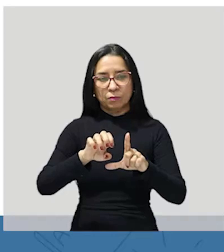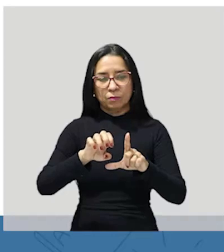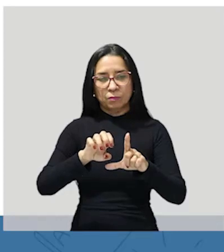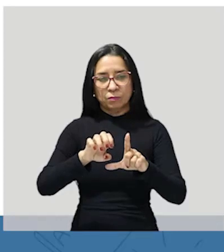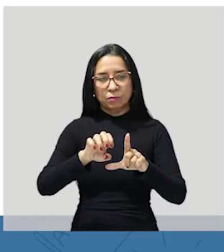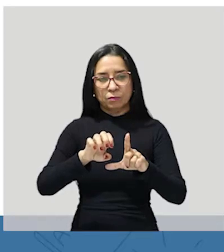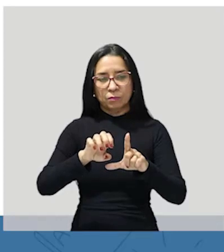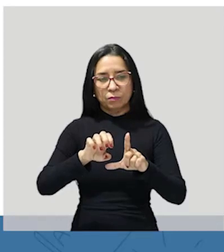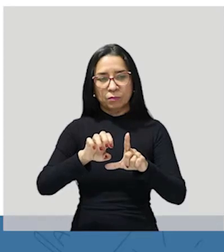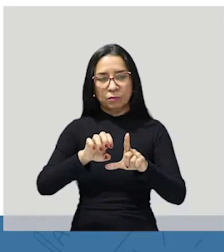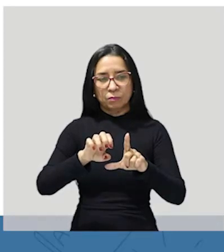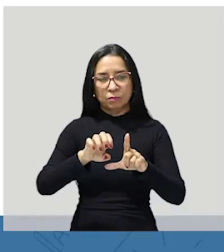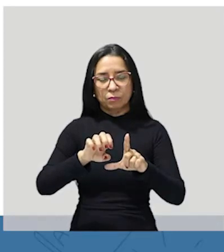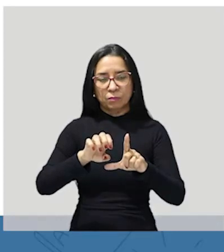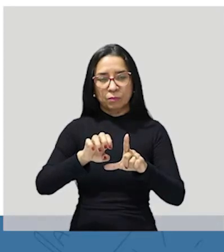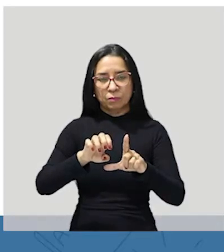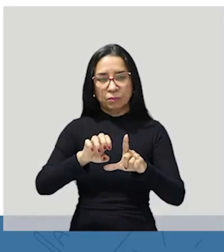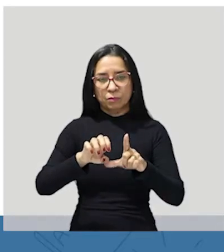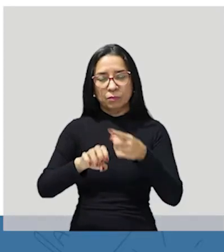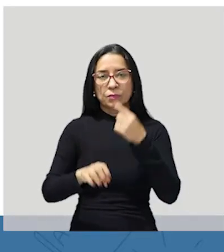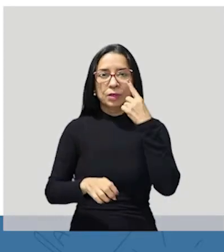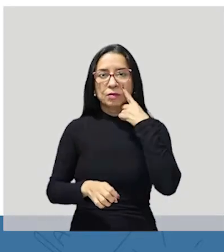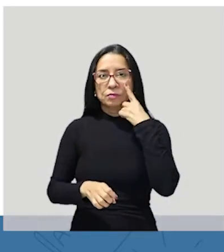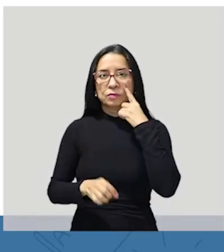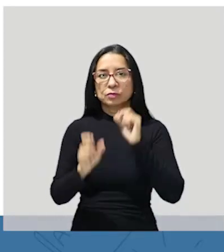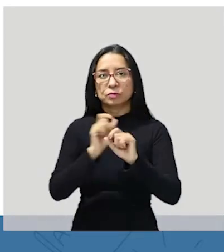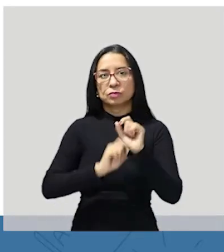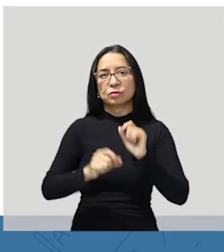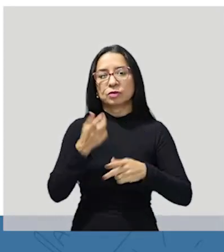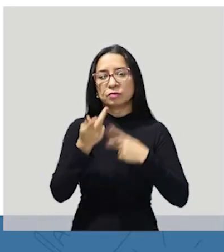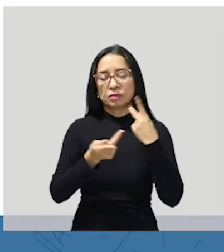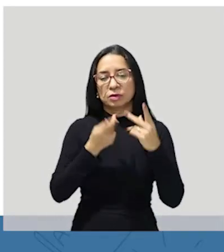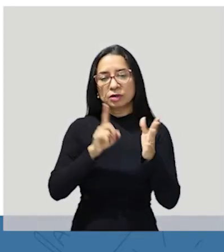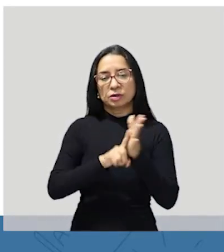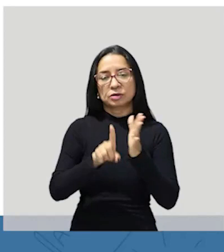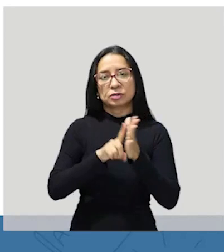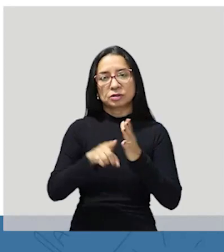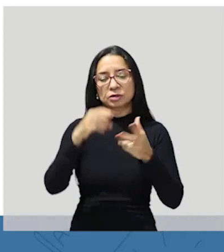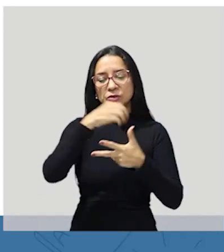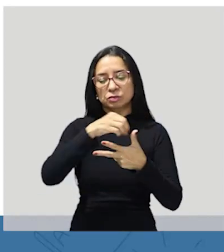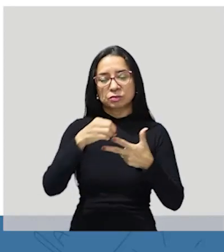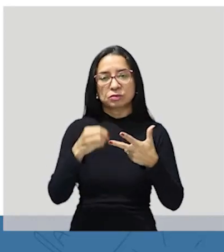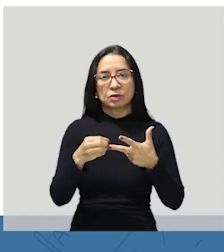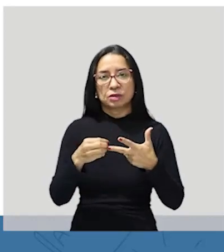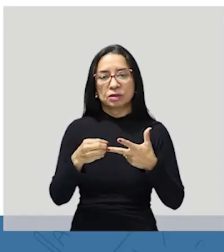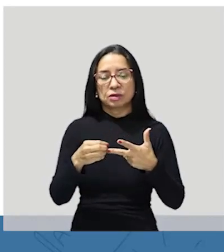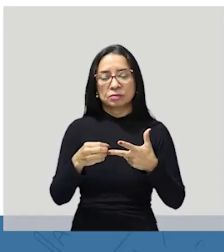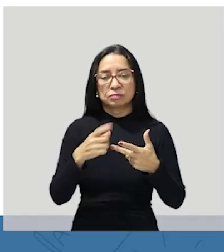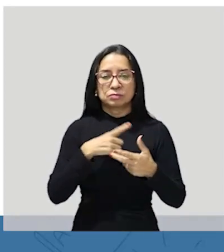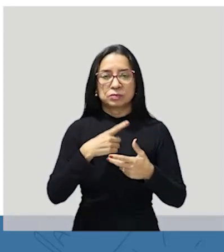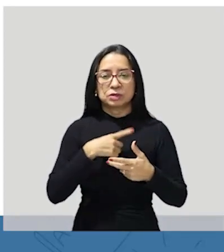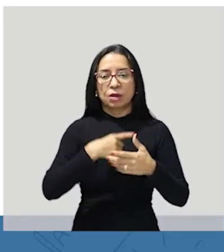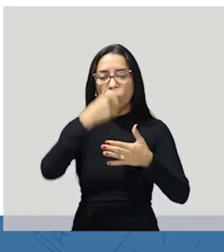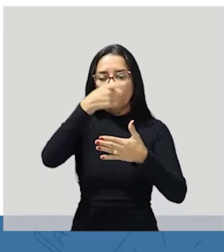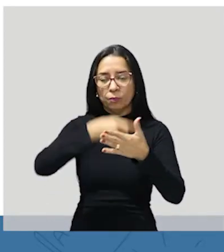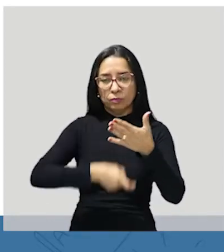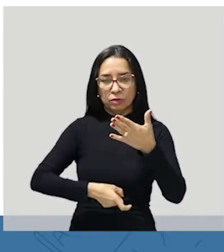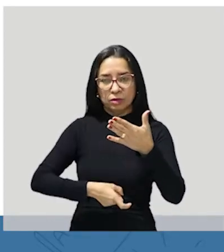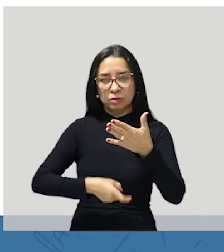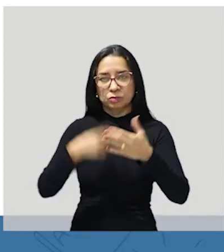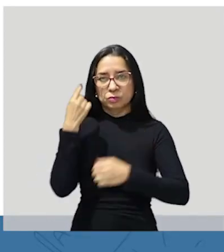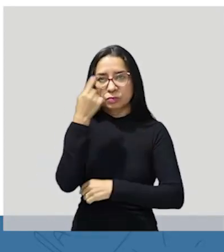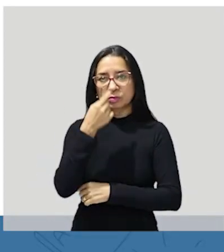a legitimidade da causa. Olha o que eu falei para vocês. As questões do Enem, ela vem o texto